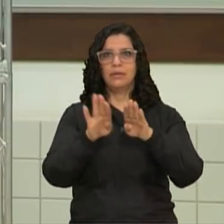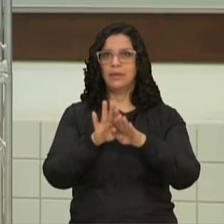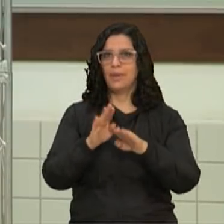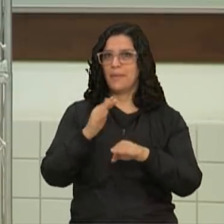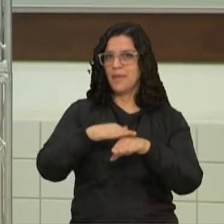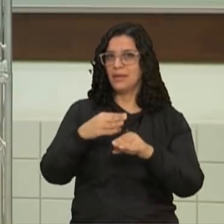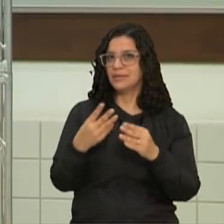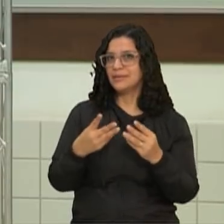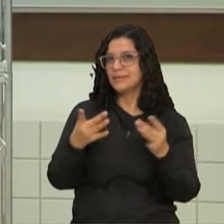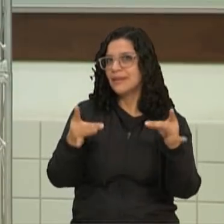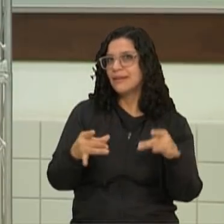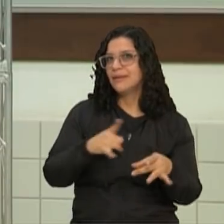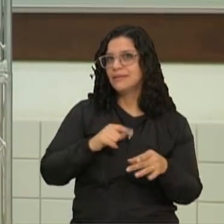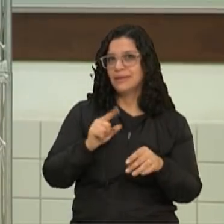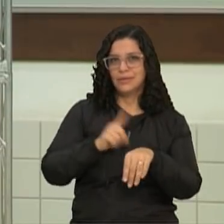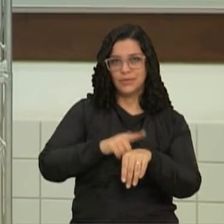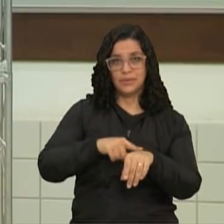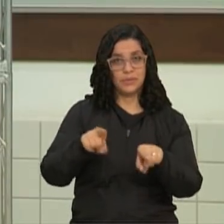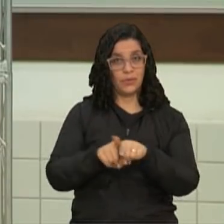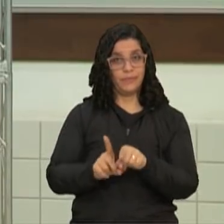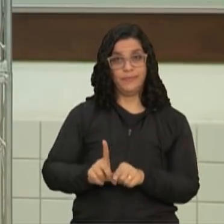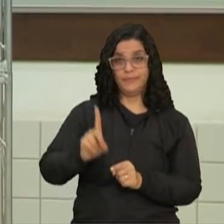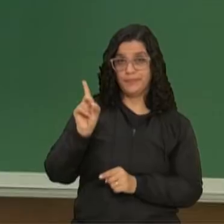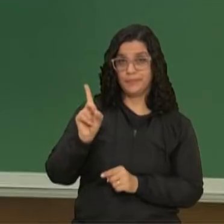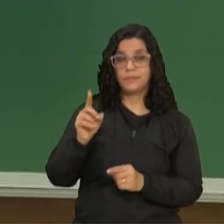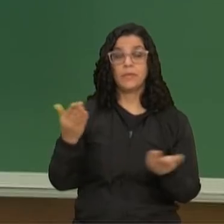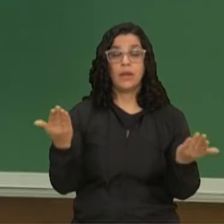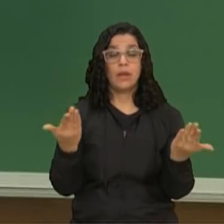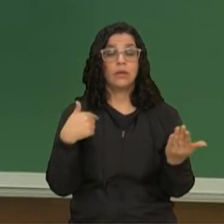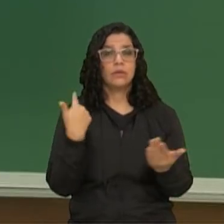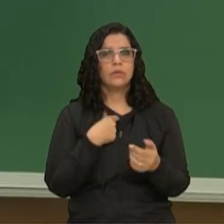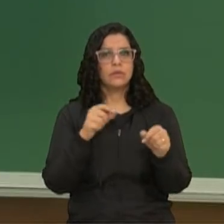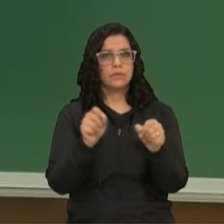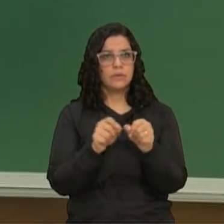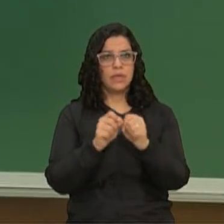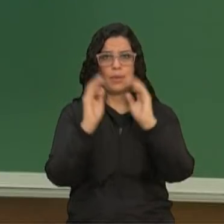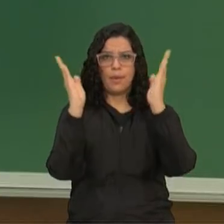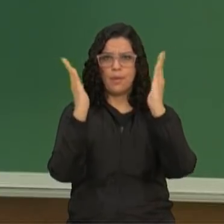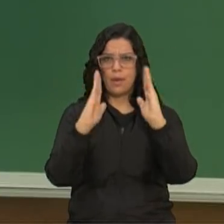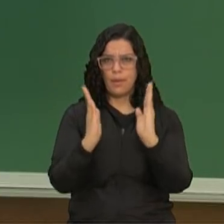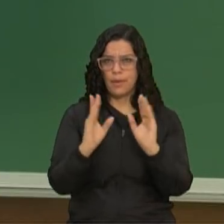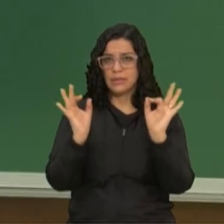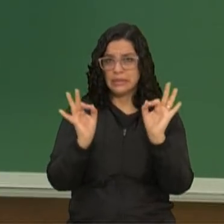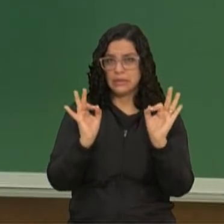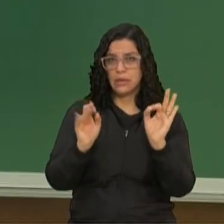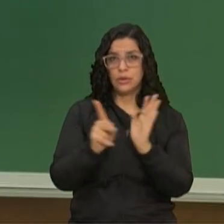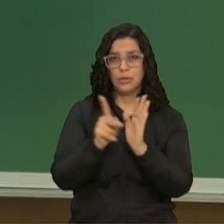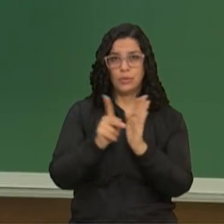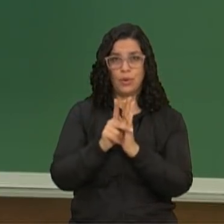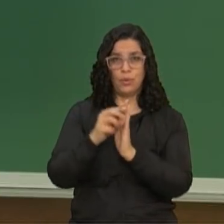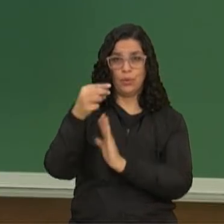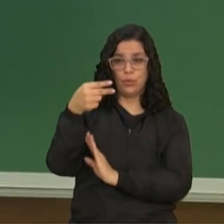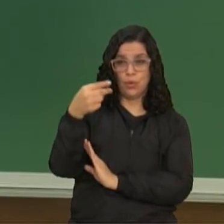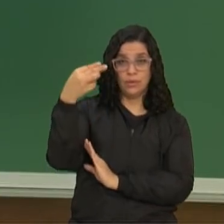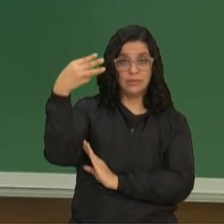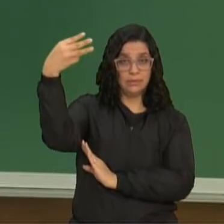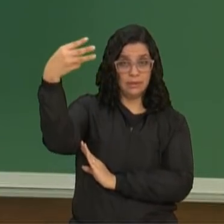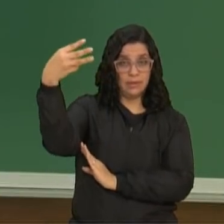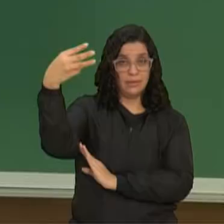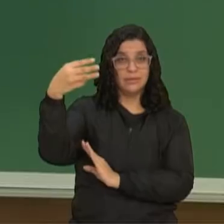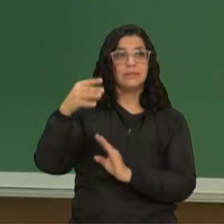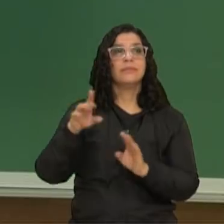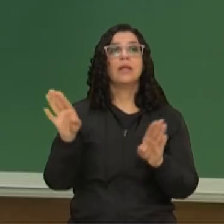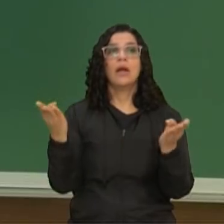acelerando com o tempo, né? Então vamos lá aqui, ó. Então nós fizemos aquela decomposição do expoente aplicando as